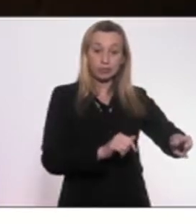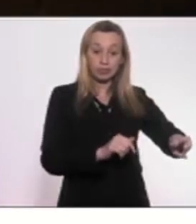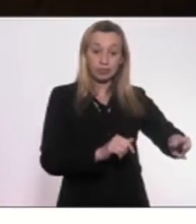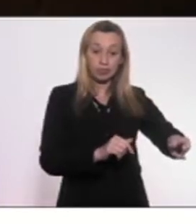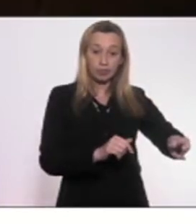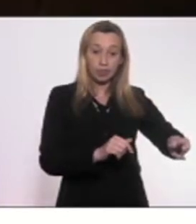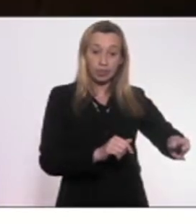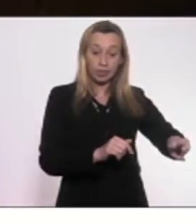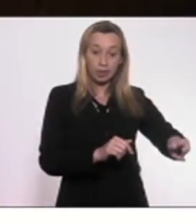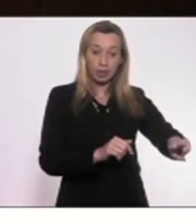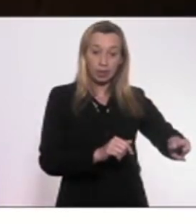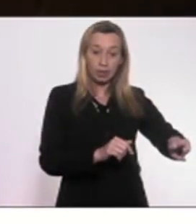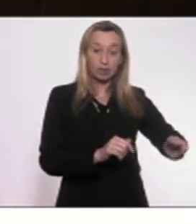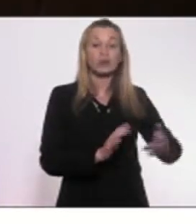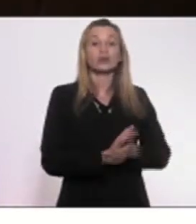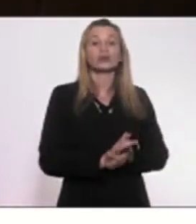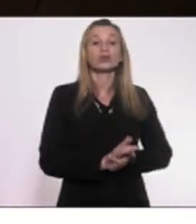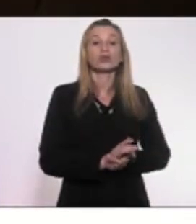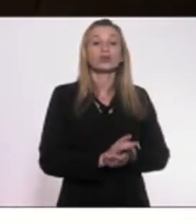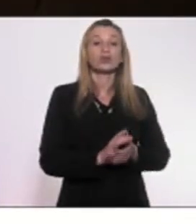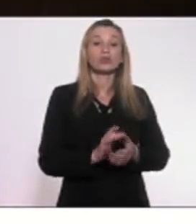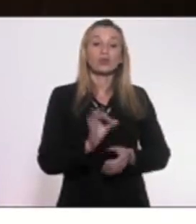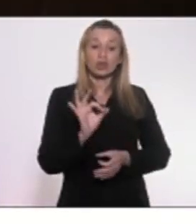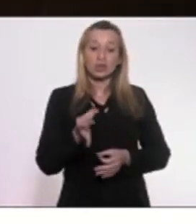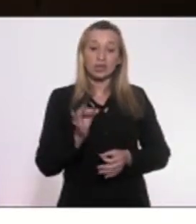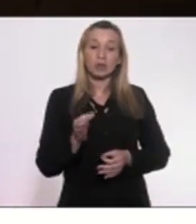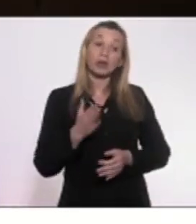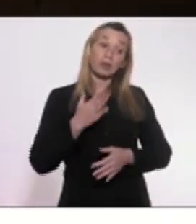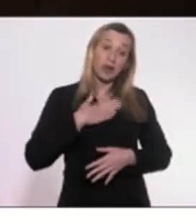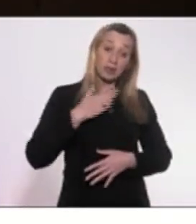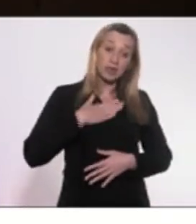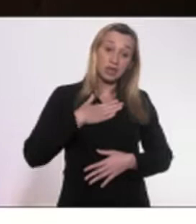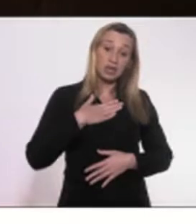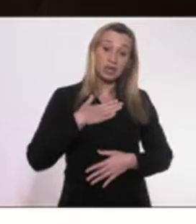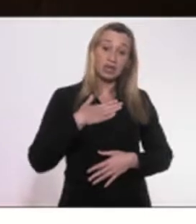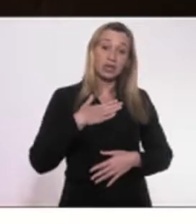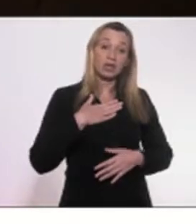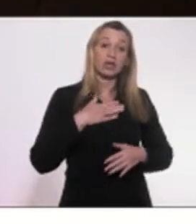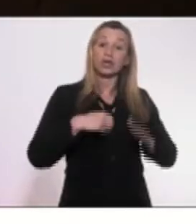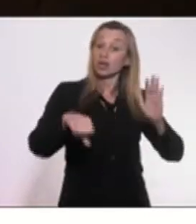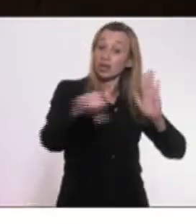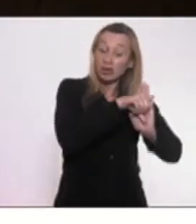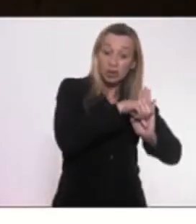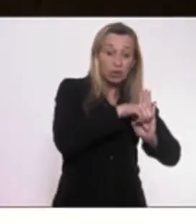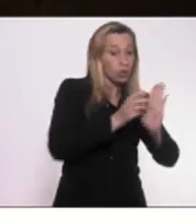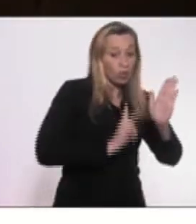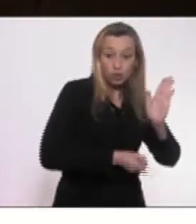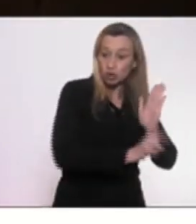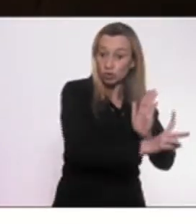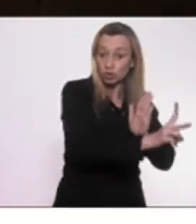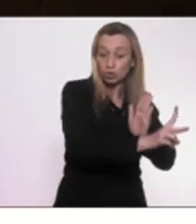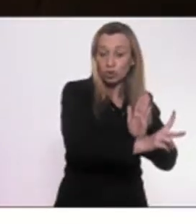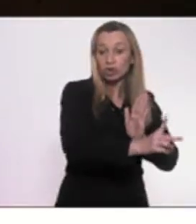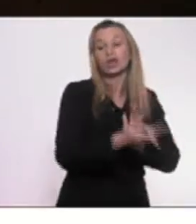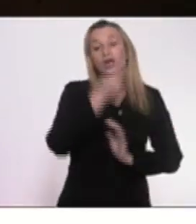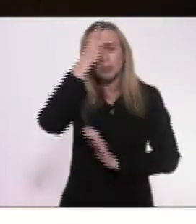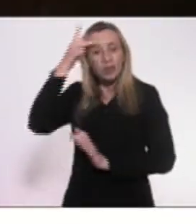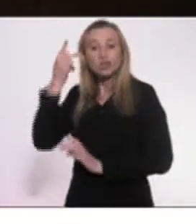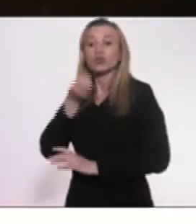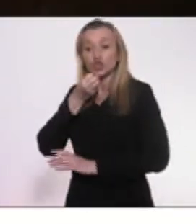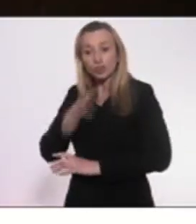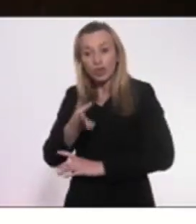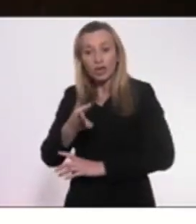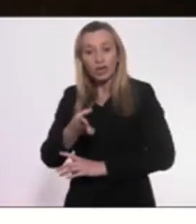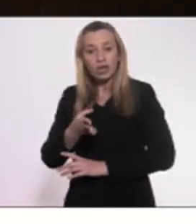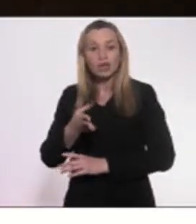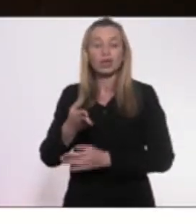rendendo à escravização do politicamente correto, porque marginal é marginal e sempre será, em detrimento de pessoas de bem, que muitas vezes também